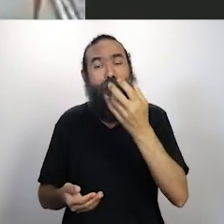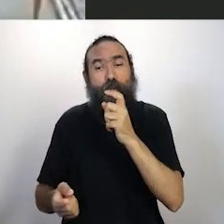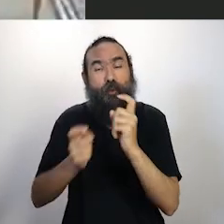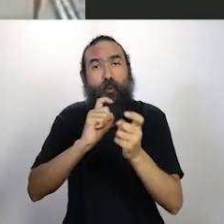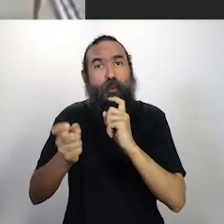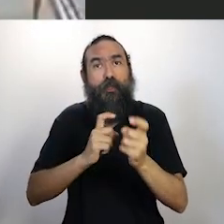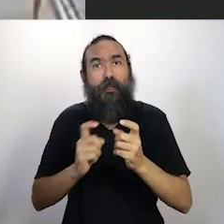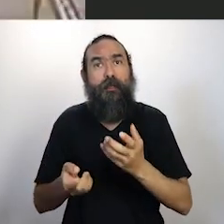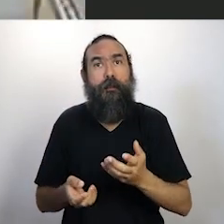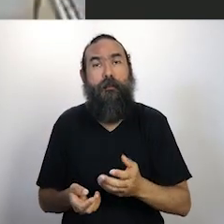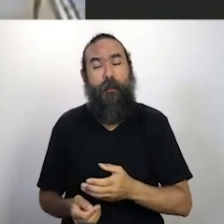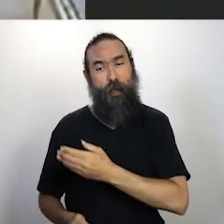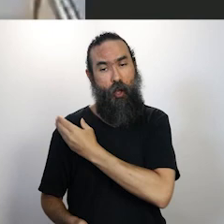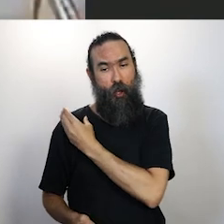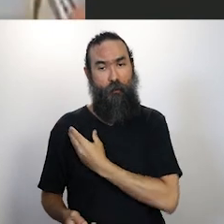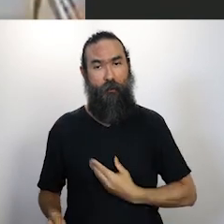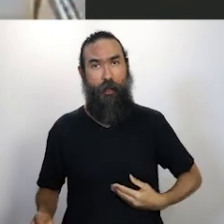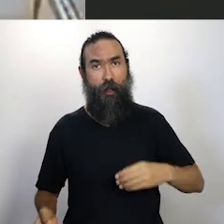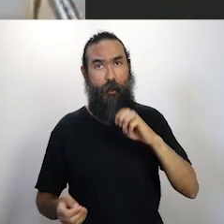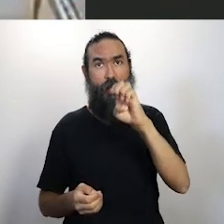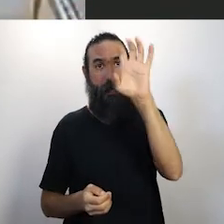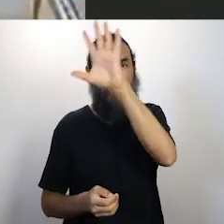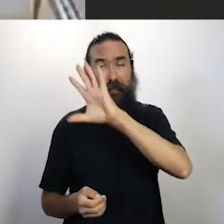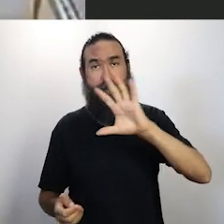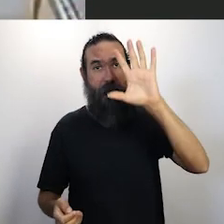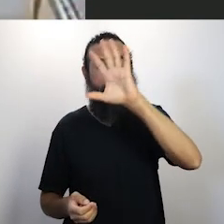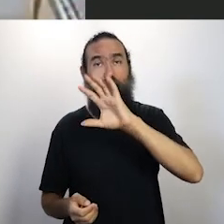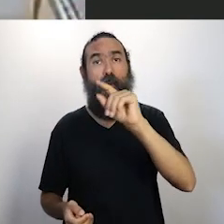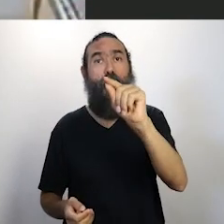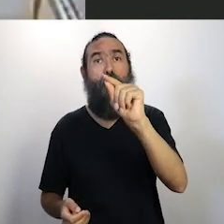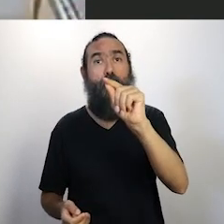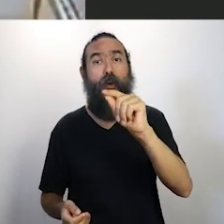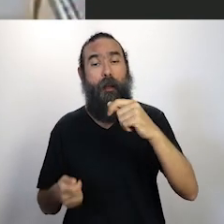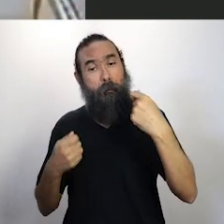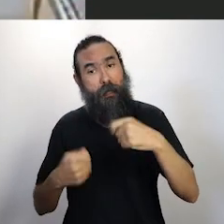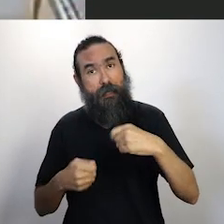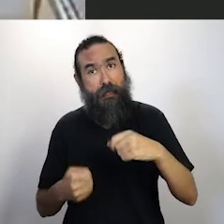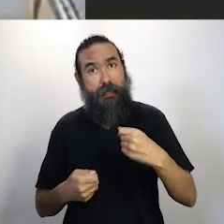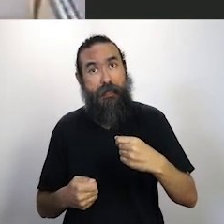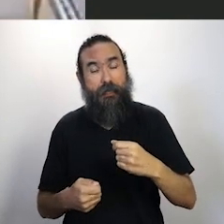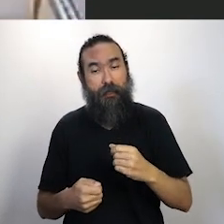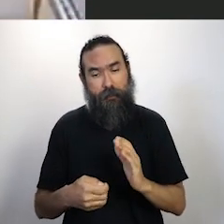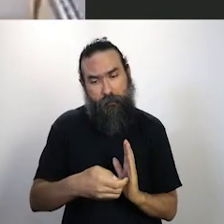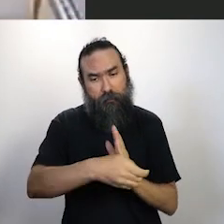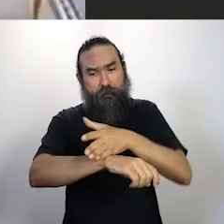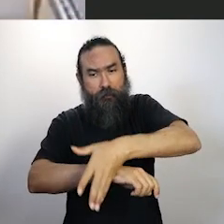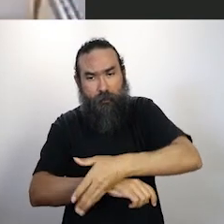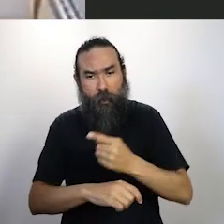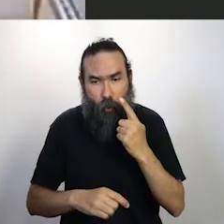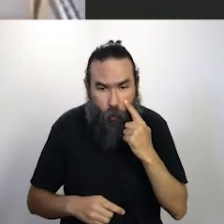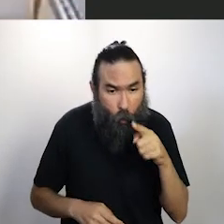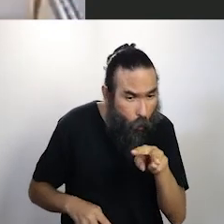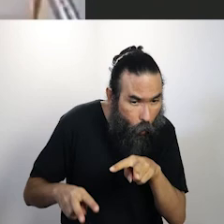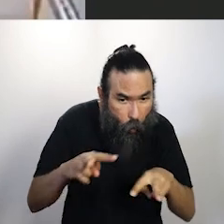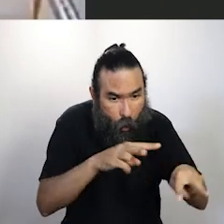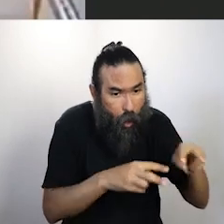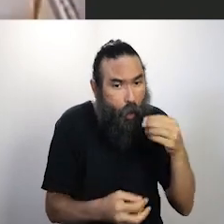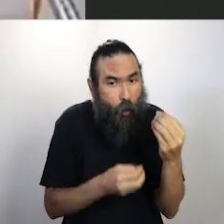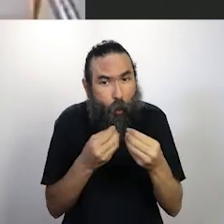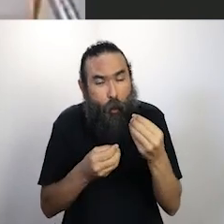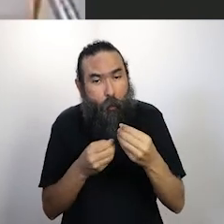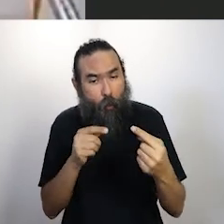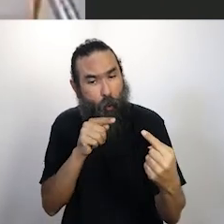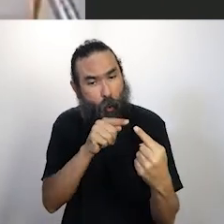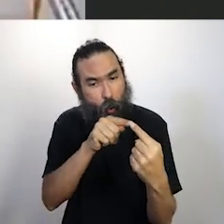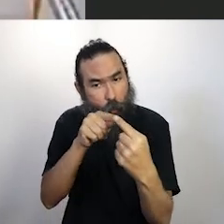fazer as mediações porque a lei está vinculada também à dimensão demográfica dos municípios boa parte